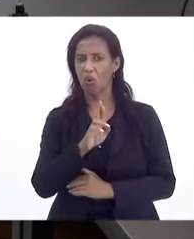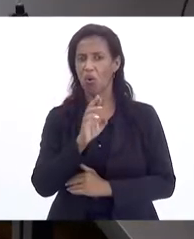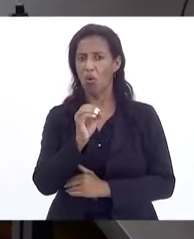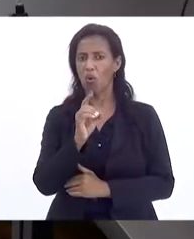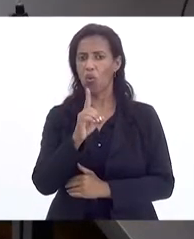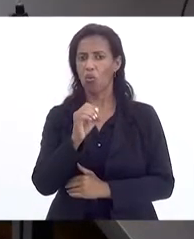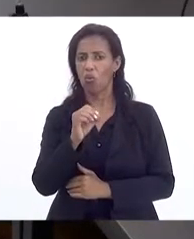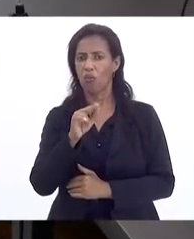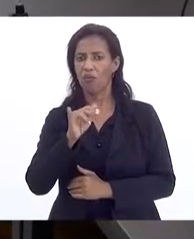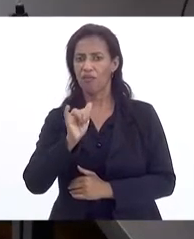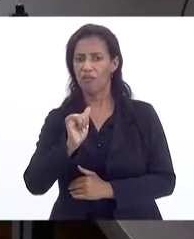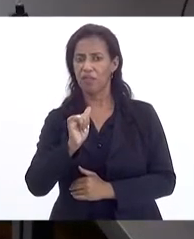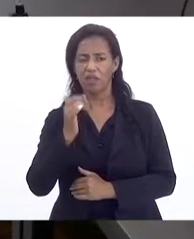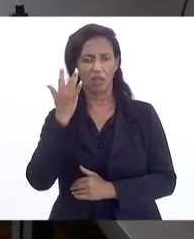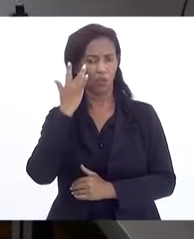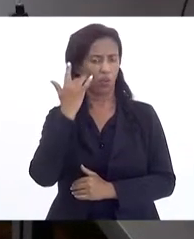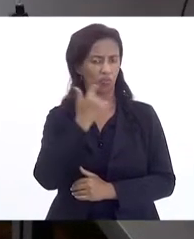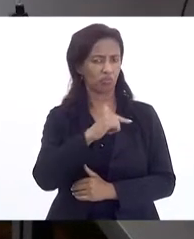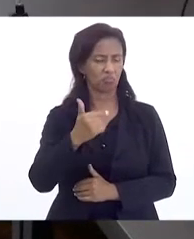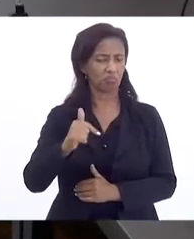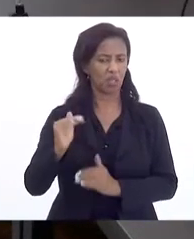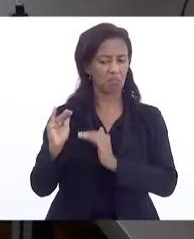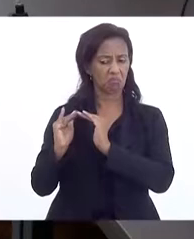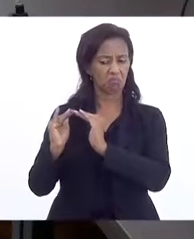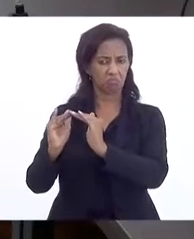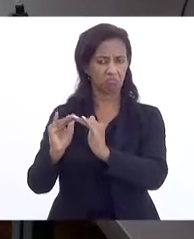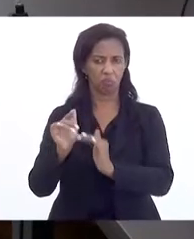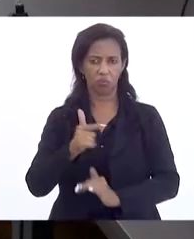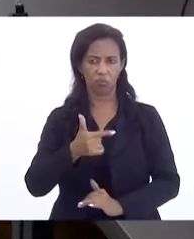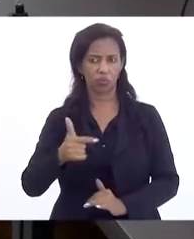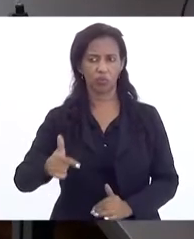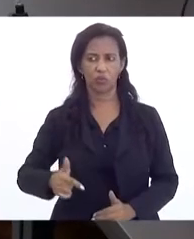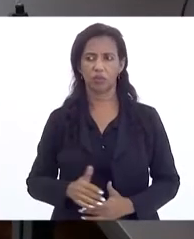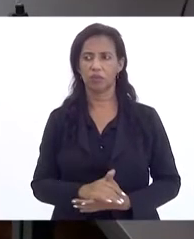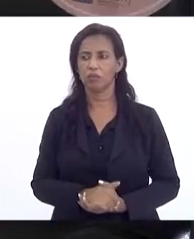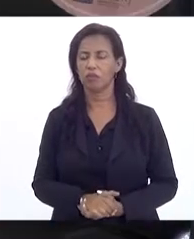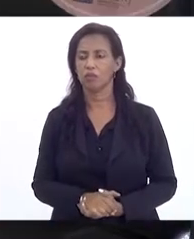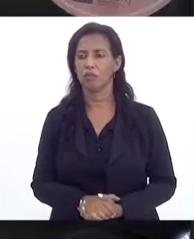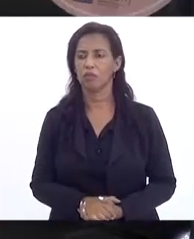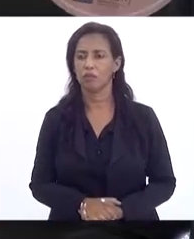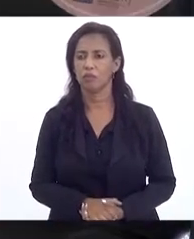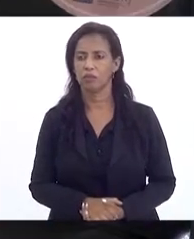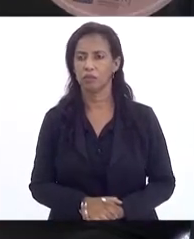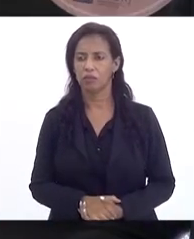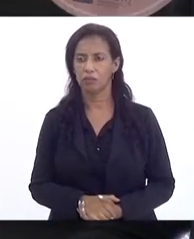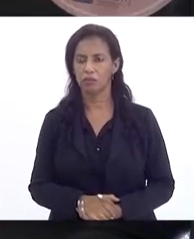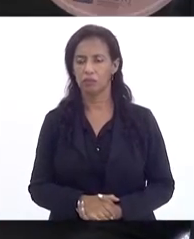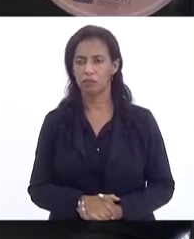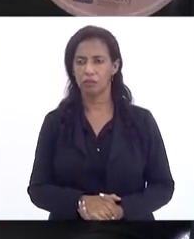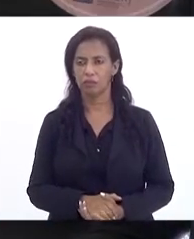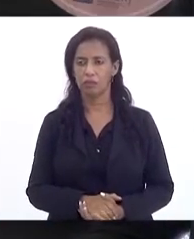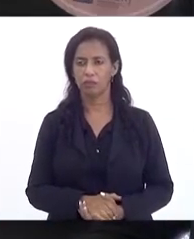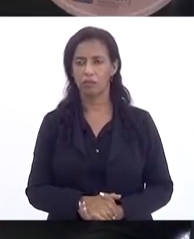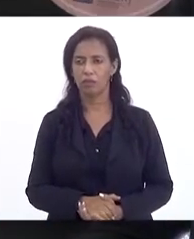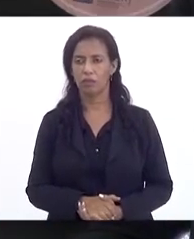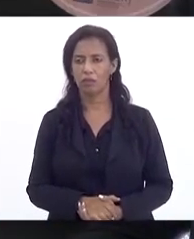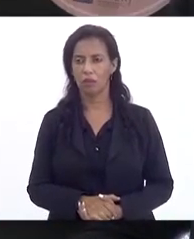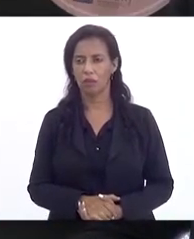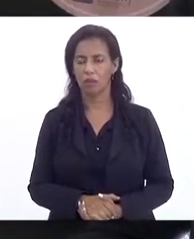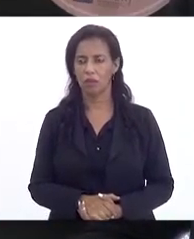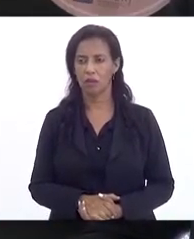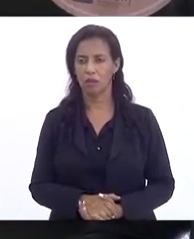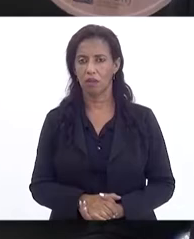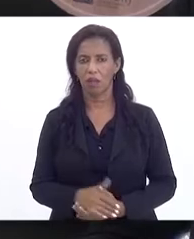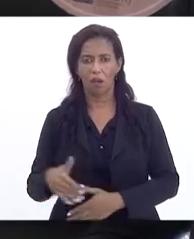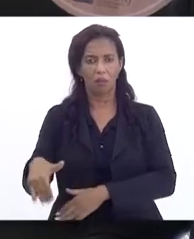129, Paulo Fronten. Não tem. Não me lembro, não me lembro. É um trecho mínimo. É um